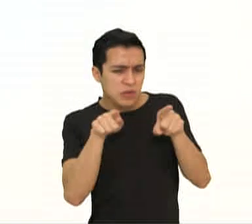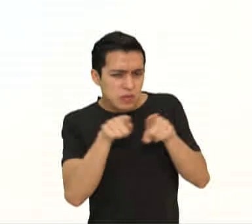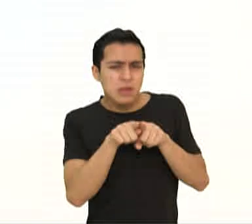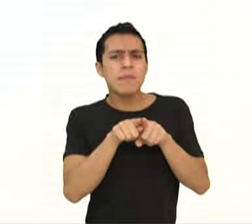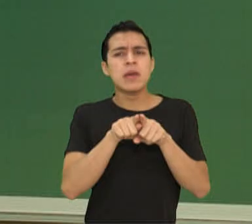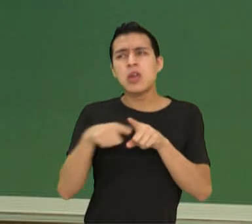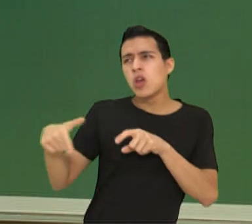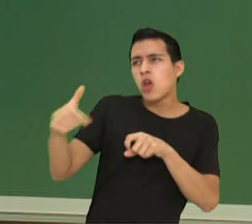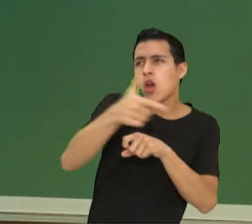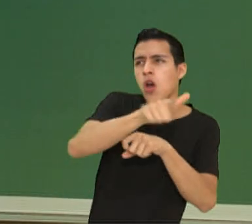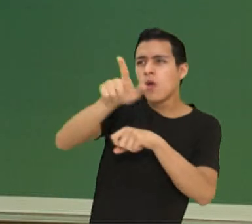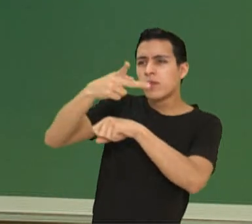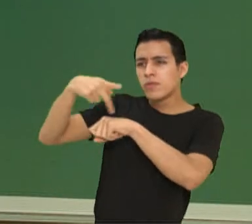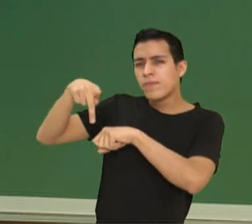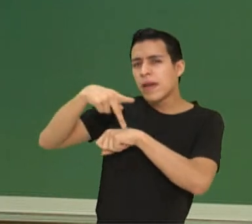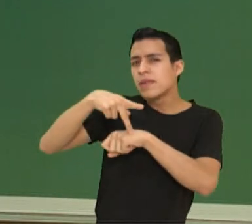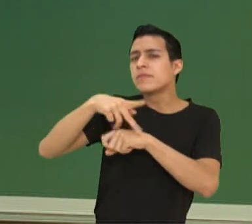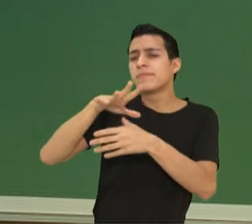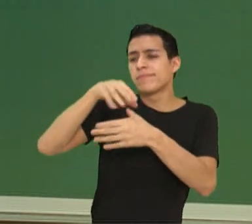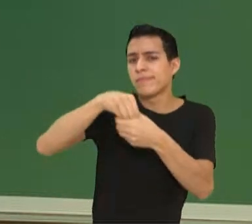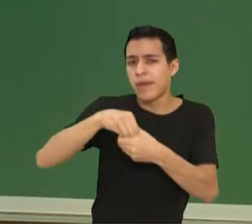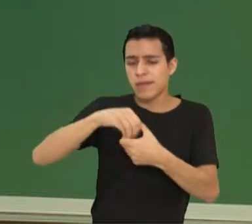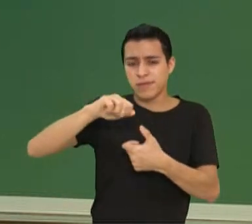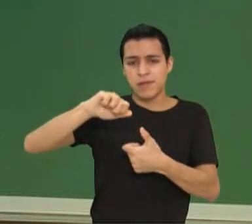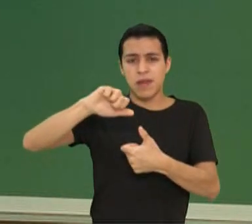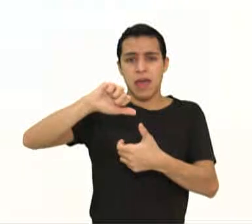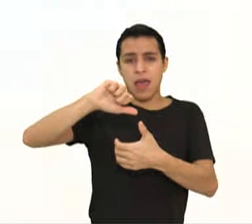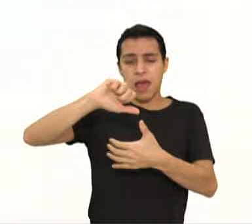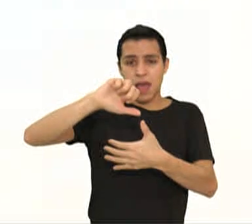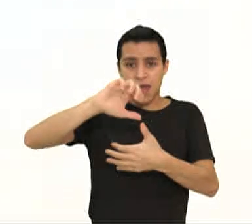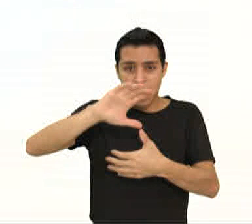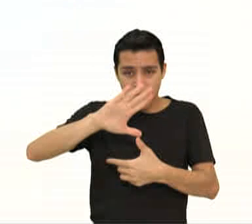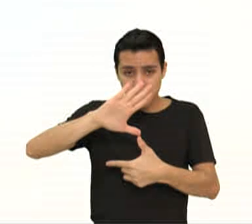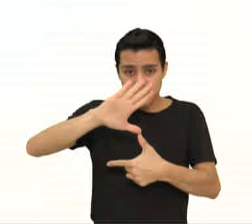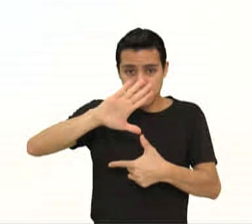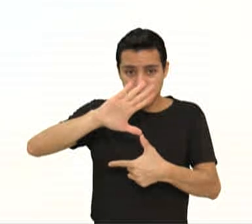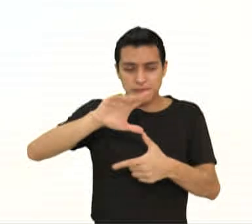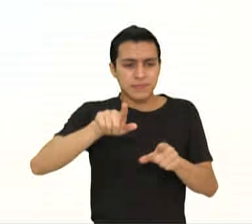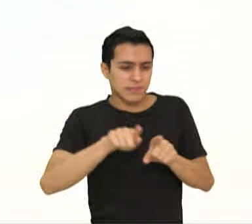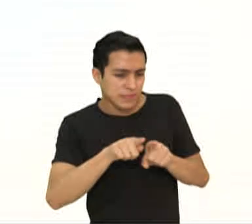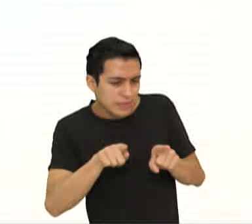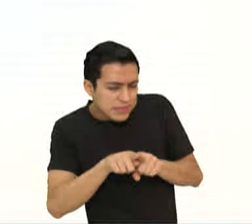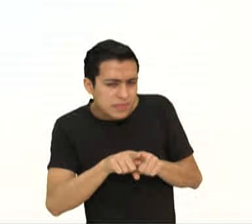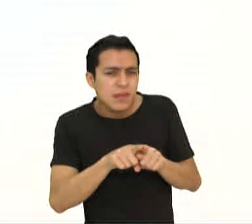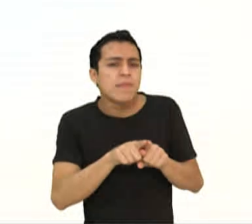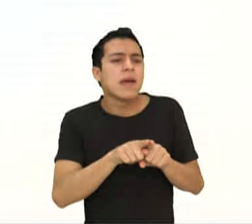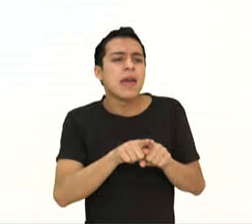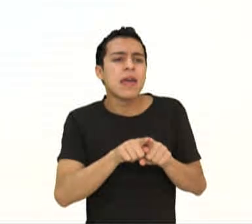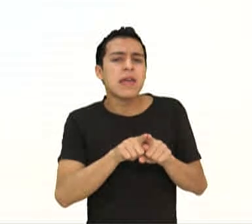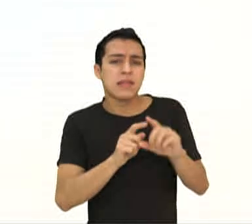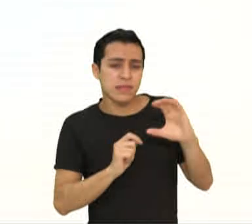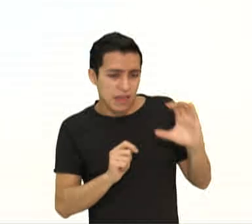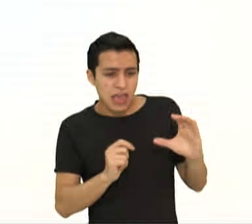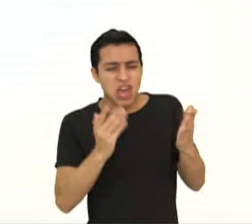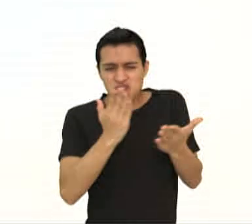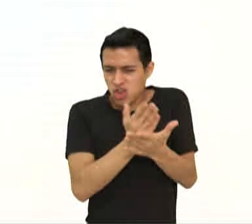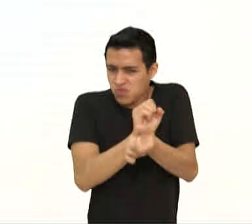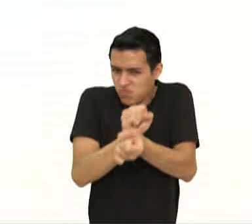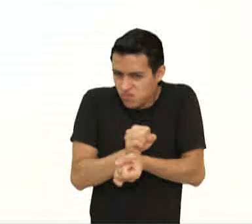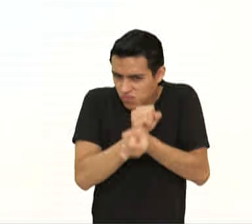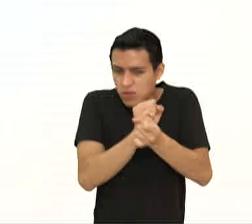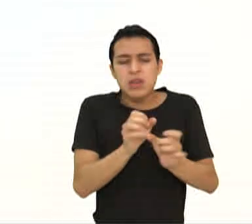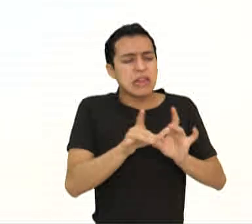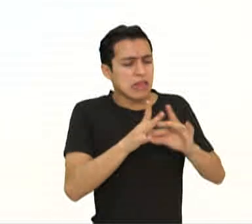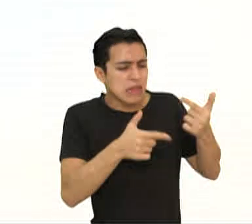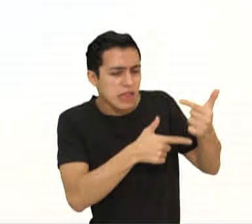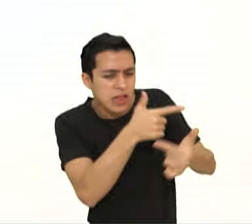dos outros países da América Latina. Ou letra C, trouxe consigo o fim do escravismo e a implementação do trabalho